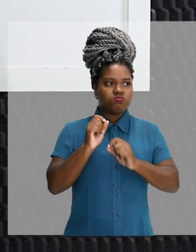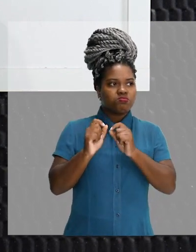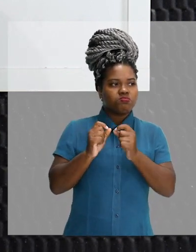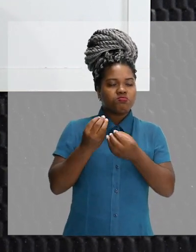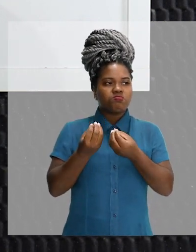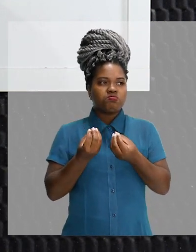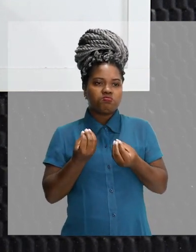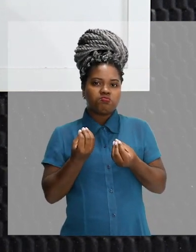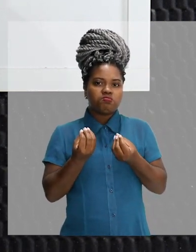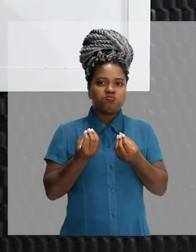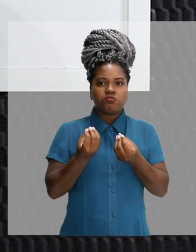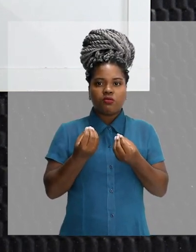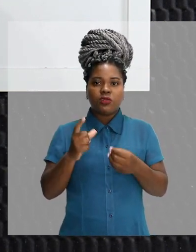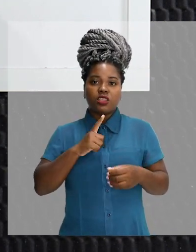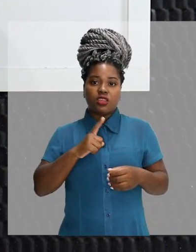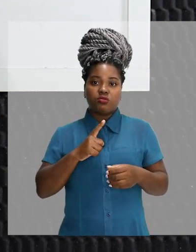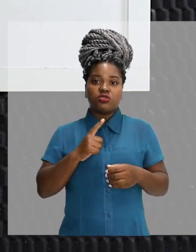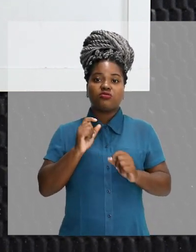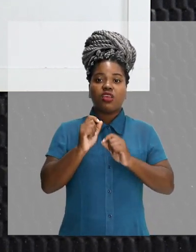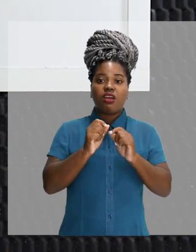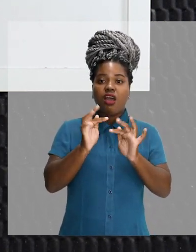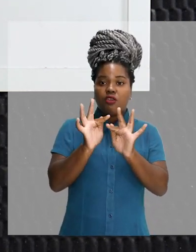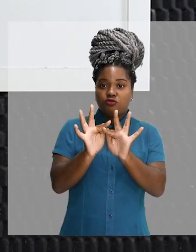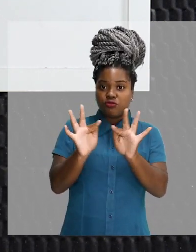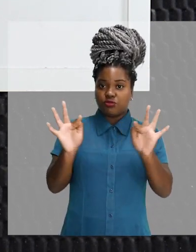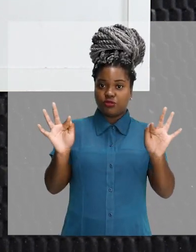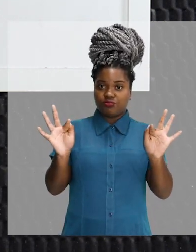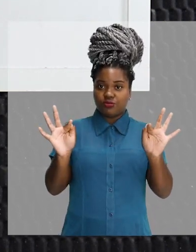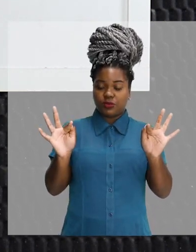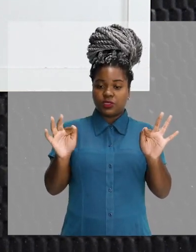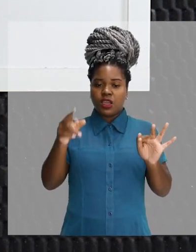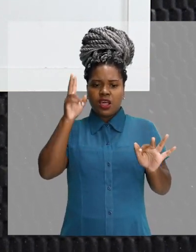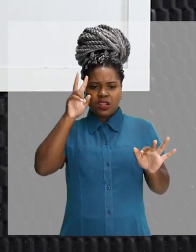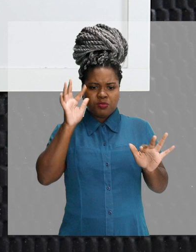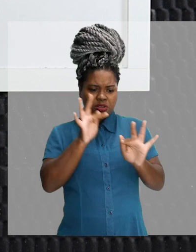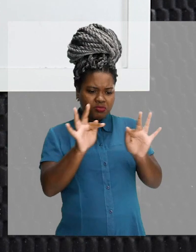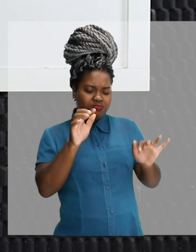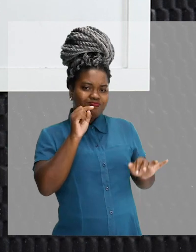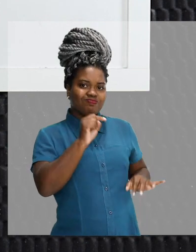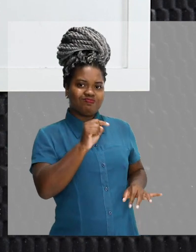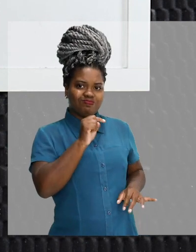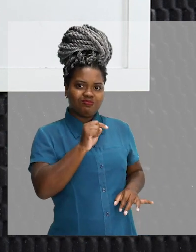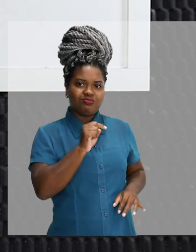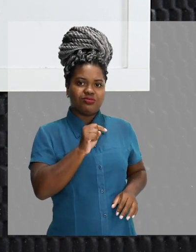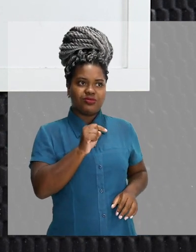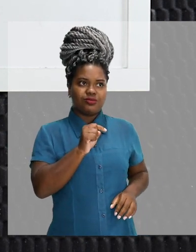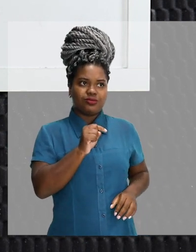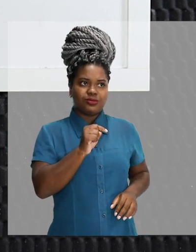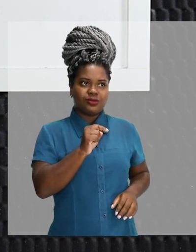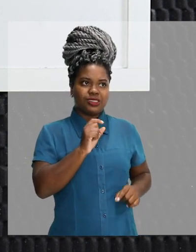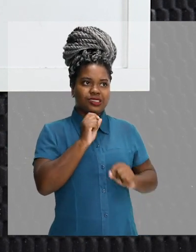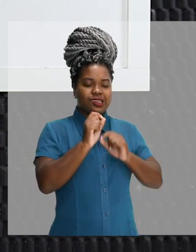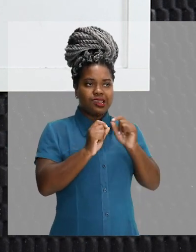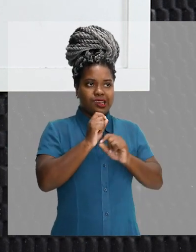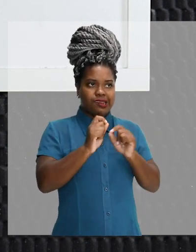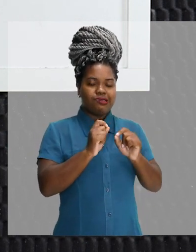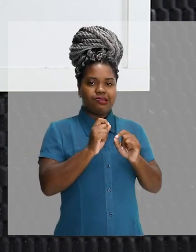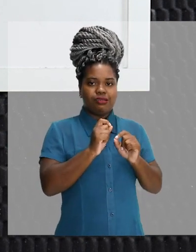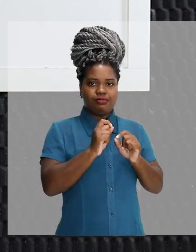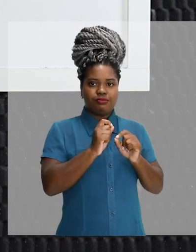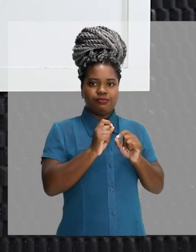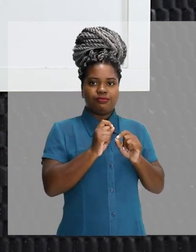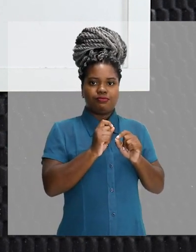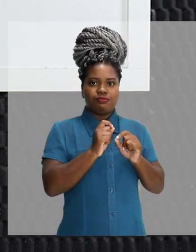trabalhar com a função. Lembrando que esta função, ela é uma função